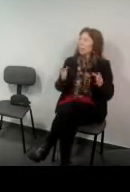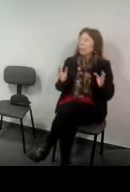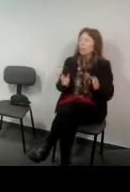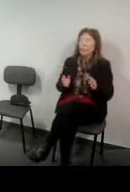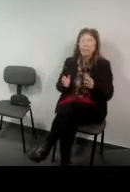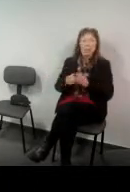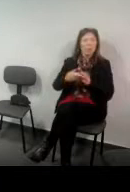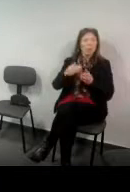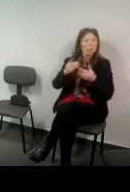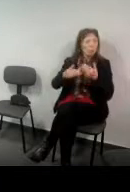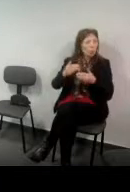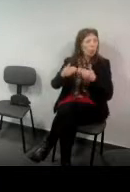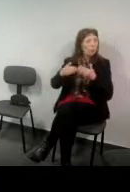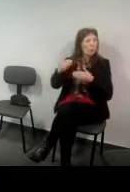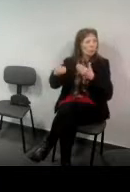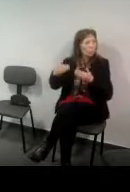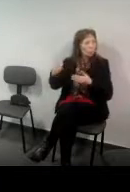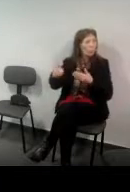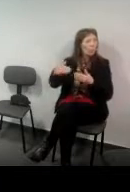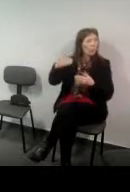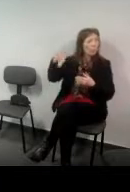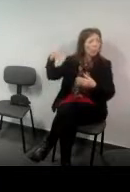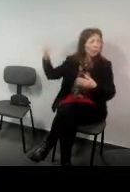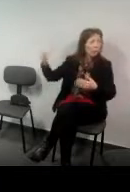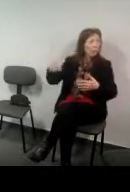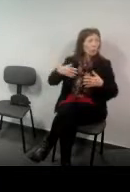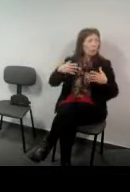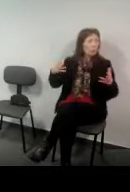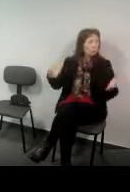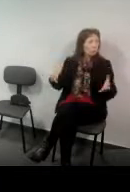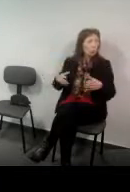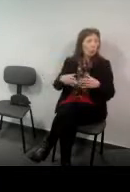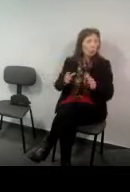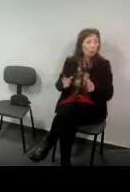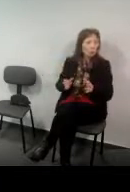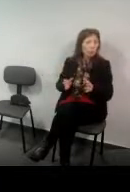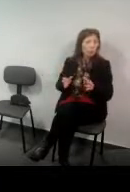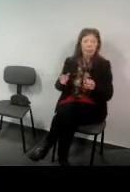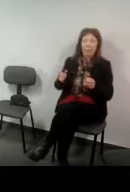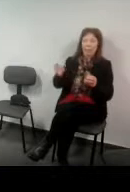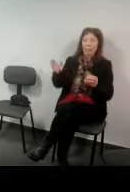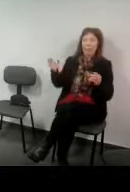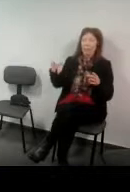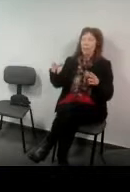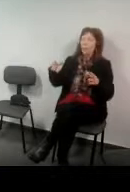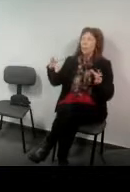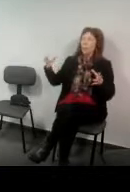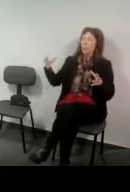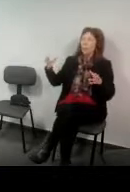às vezes está sem queixa, porque é uma coisa crônica, vai aos poucos, então a pressão dela está alta, mas o organismo acostumou e ela não tem nada. Mas, às